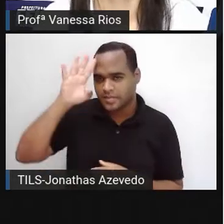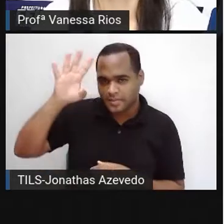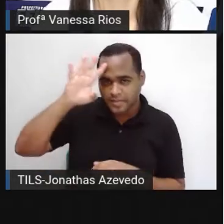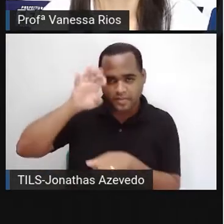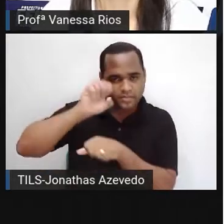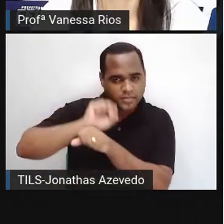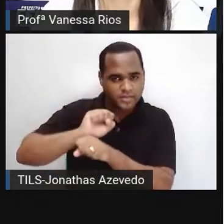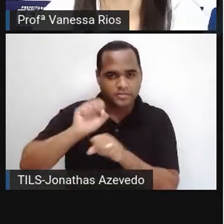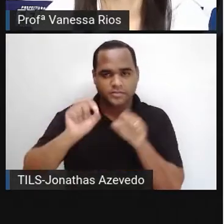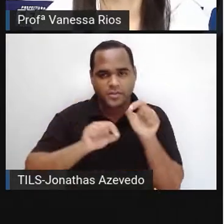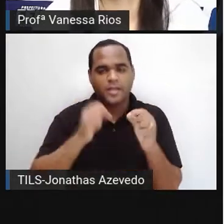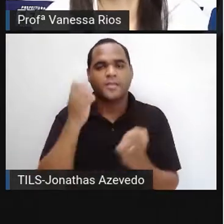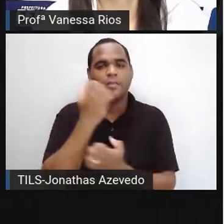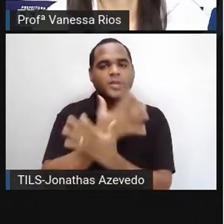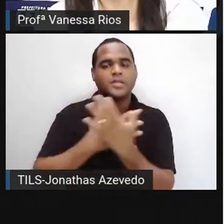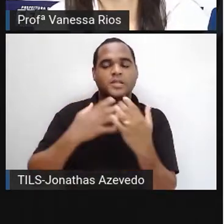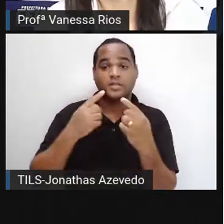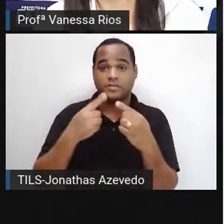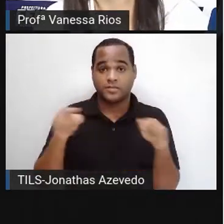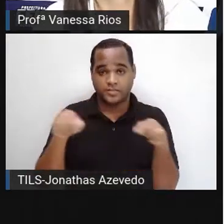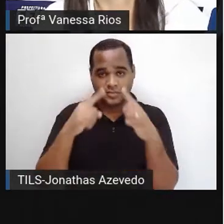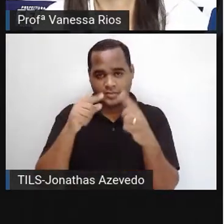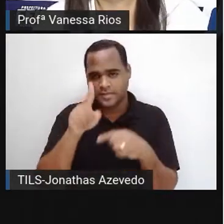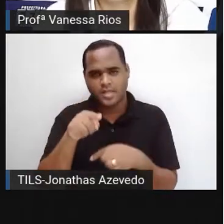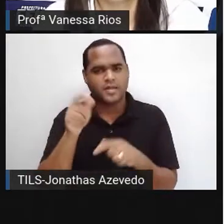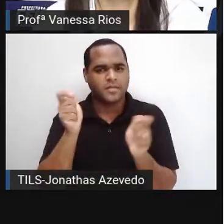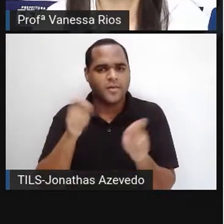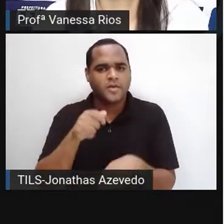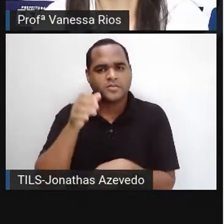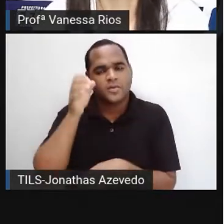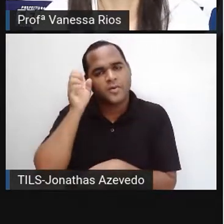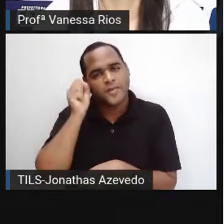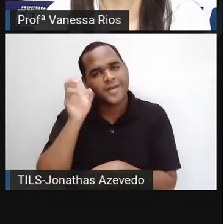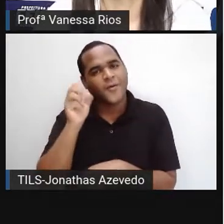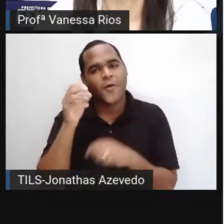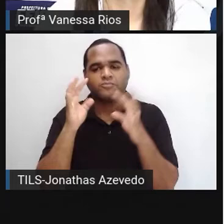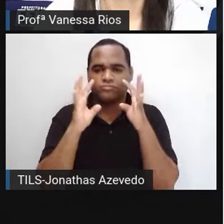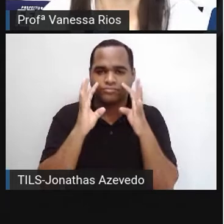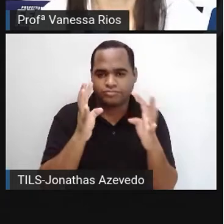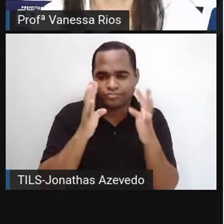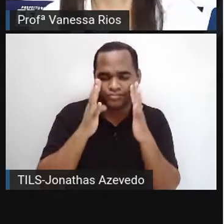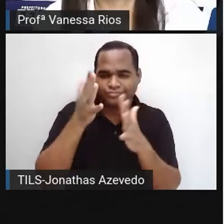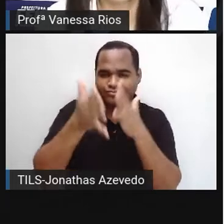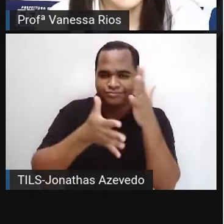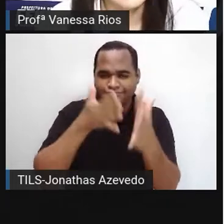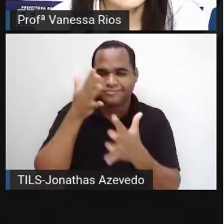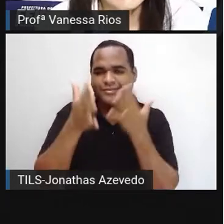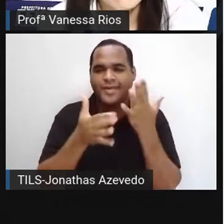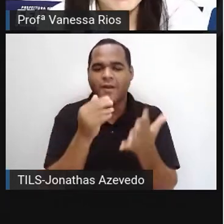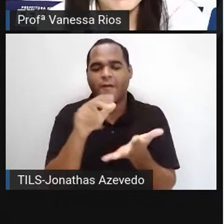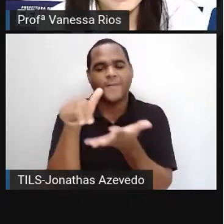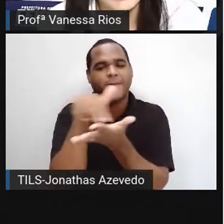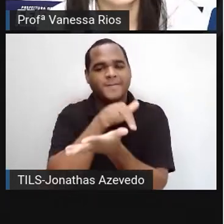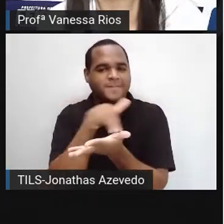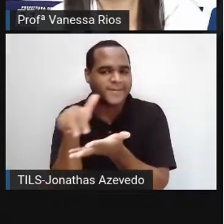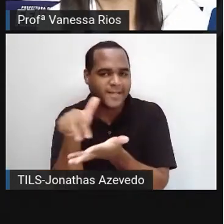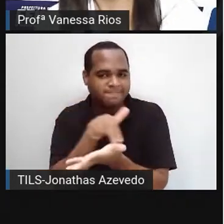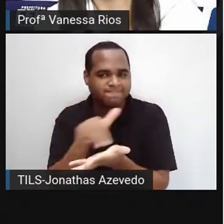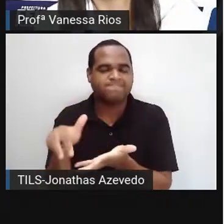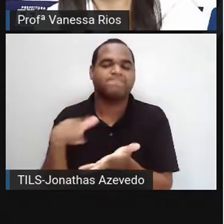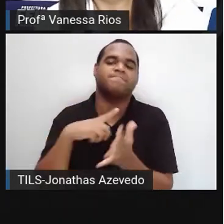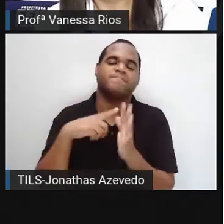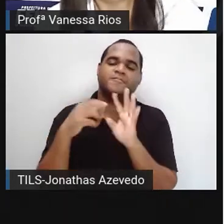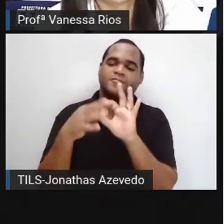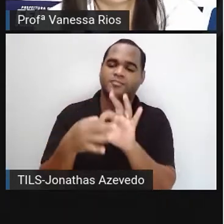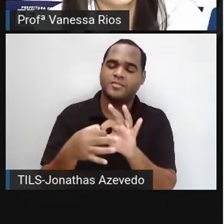pensar em quais músicas você pretende ouvir, pretende escutar, pretende dançar, se envolver aí